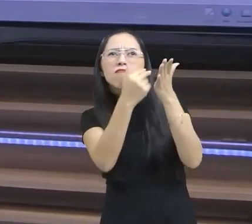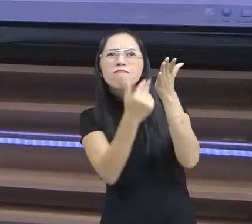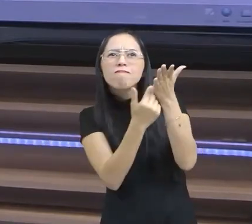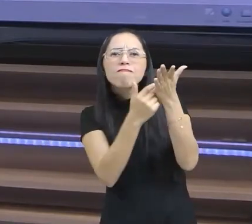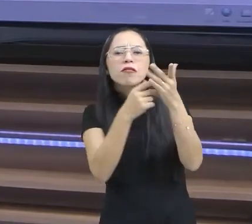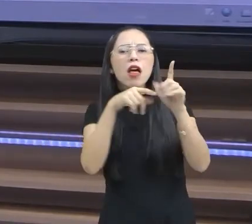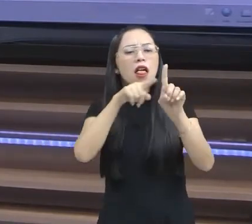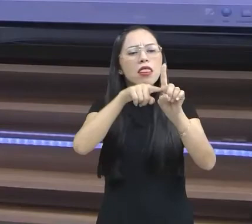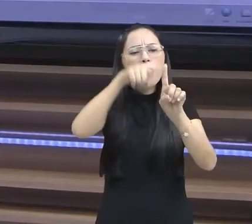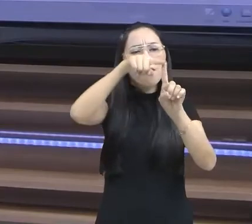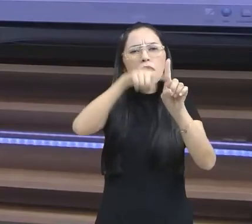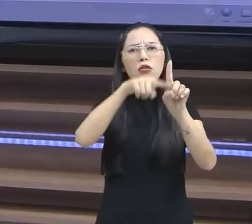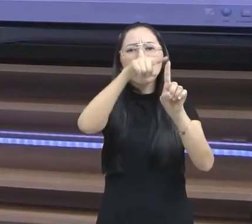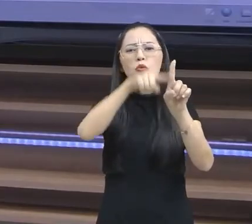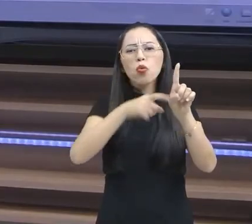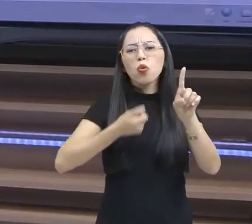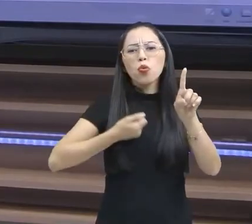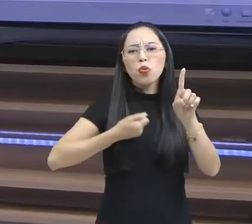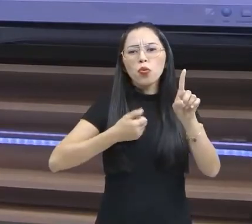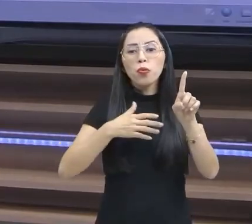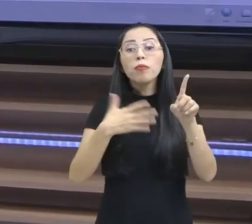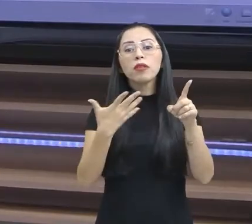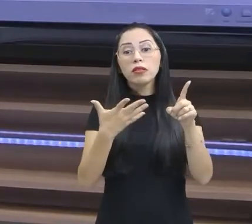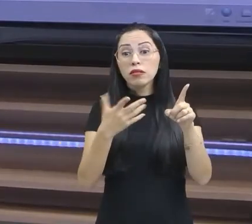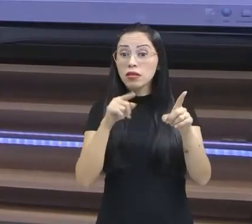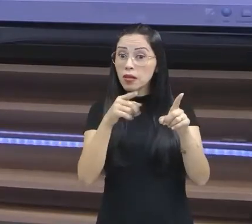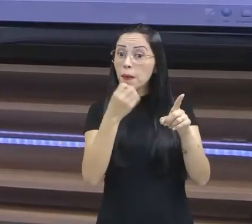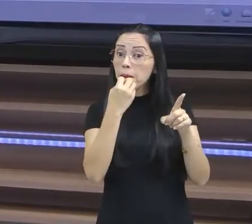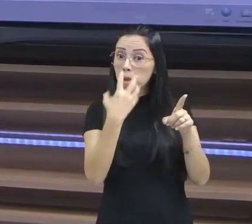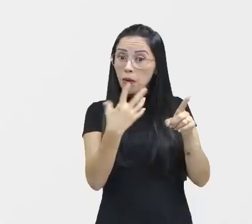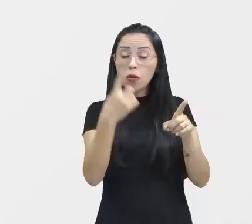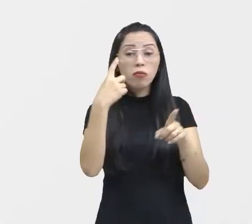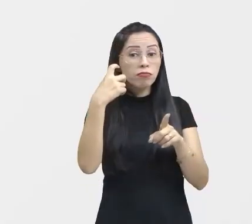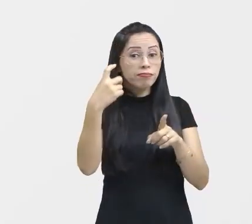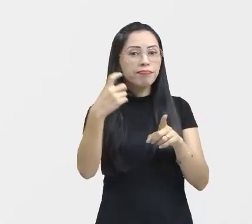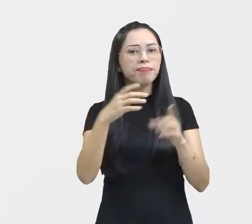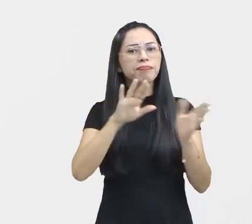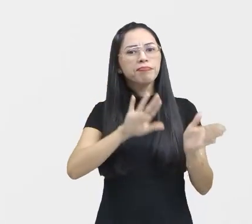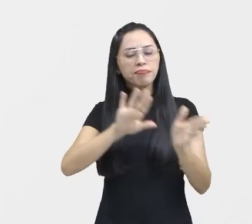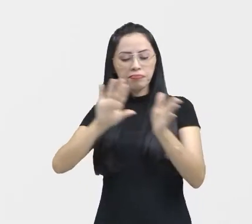com sol. Isso é interessante. Vamos ao nosso exercitando número 2.